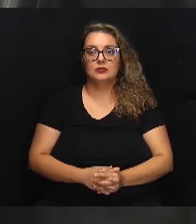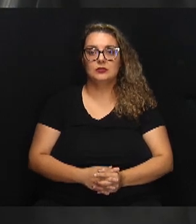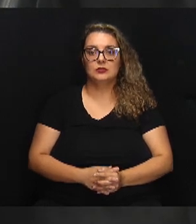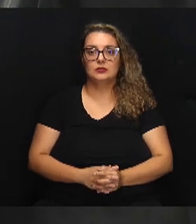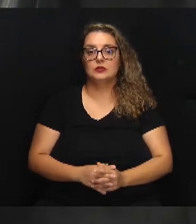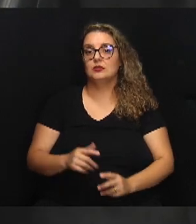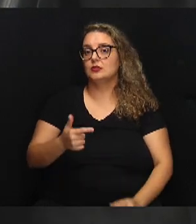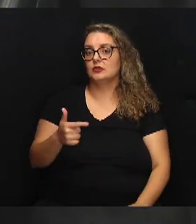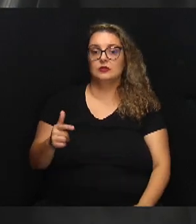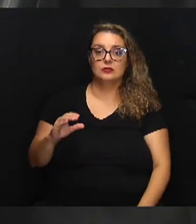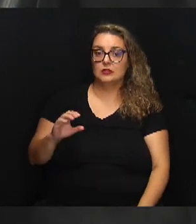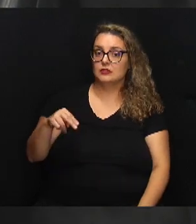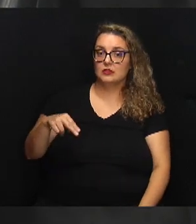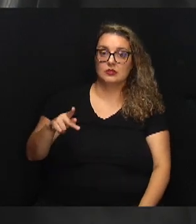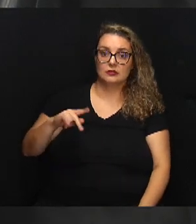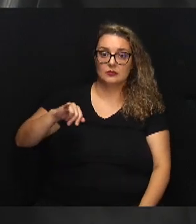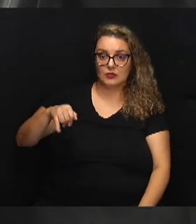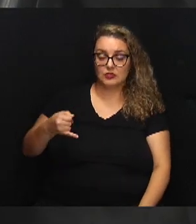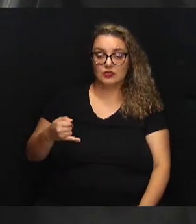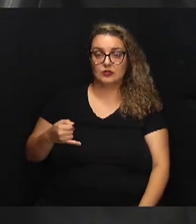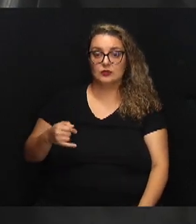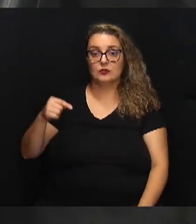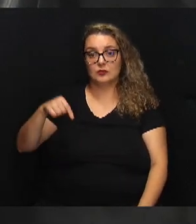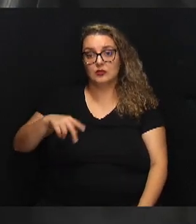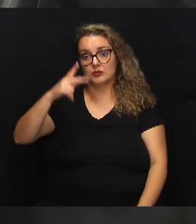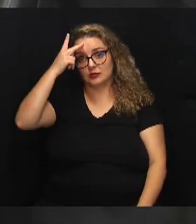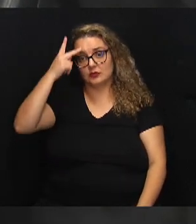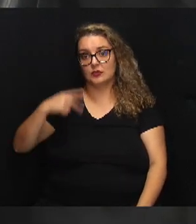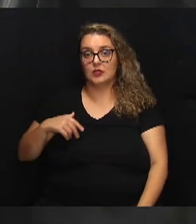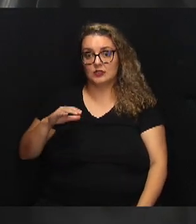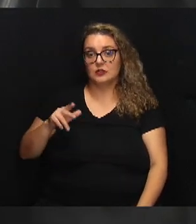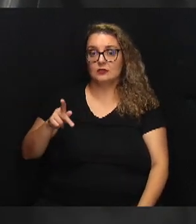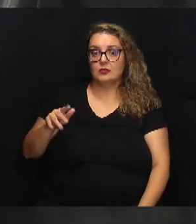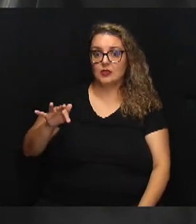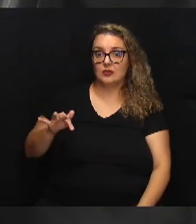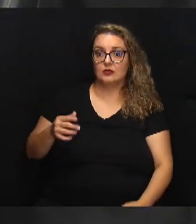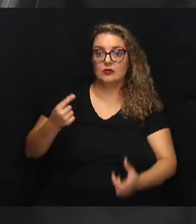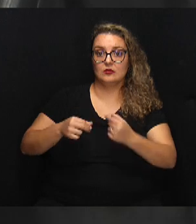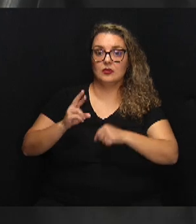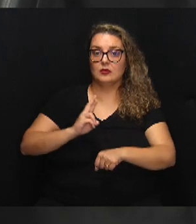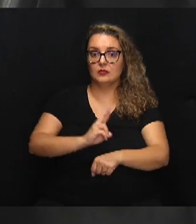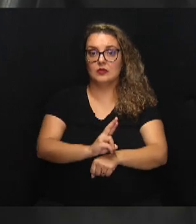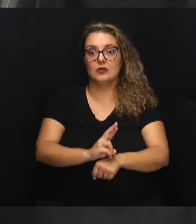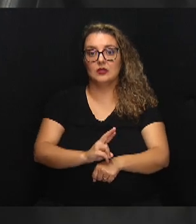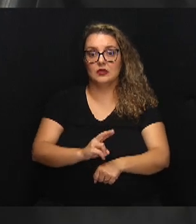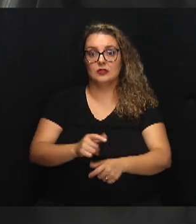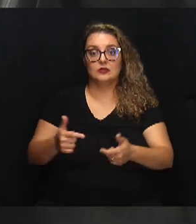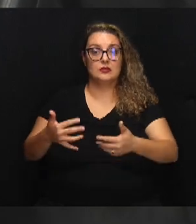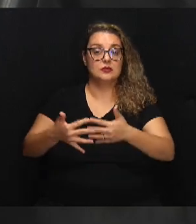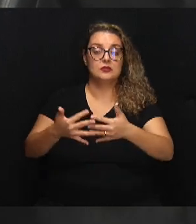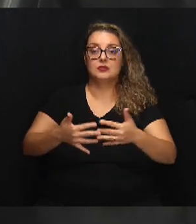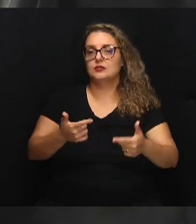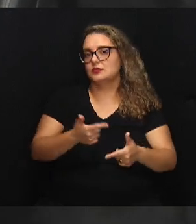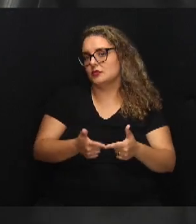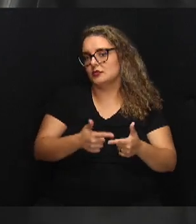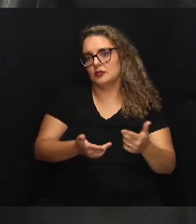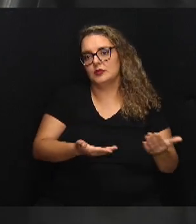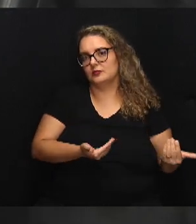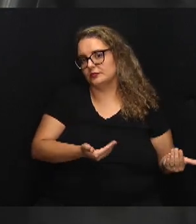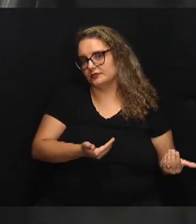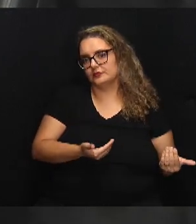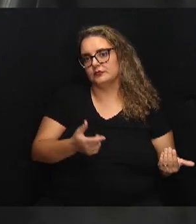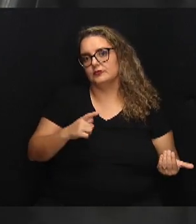tem um CNPJ, mas pelo próprio CPF ele pode receber recursos. Isso era um grande impedimento para os jovens, né? Imagina, você ter